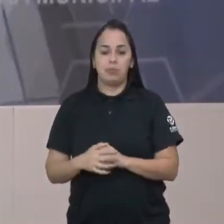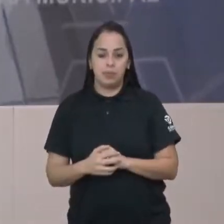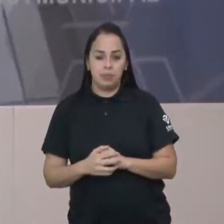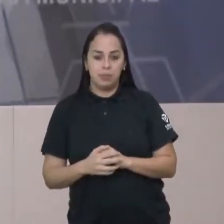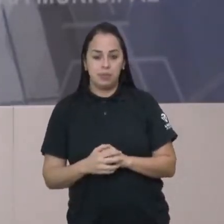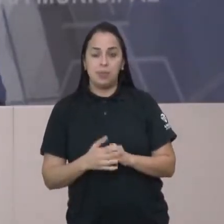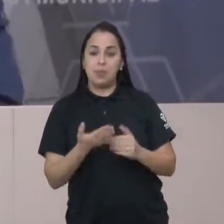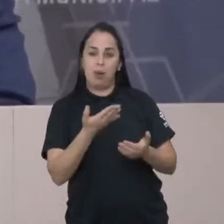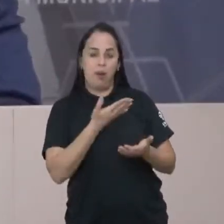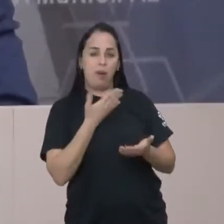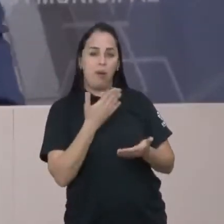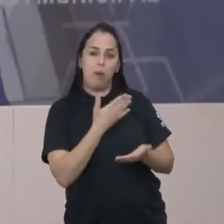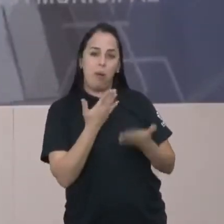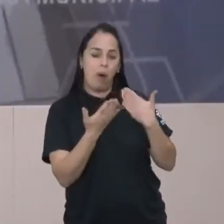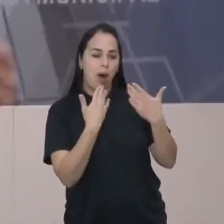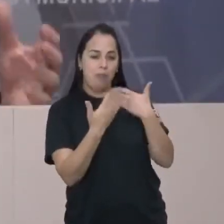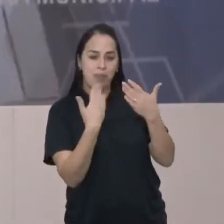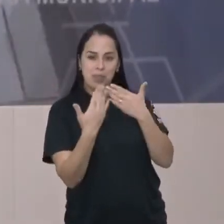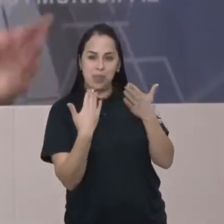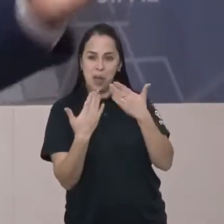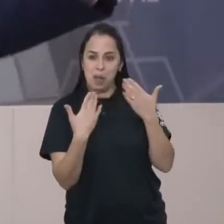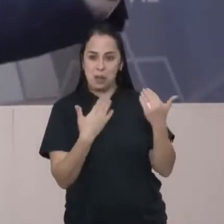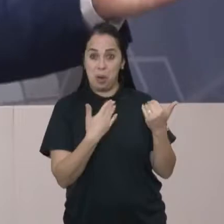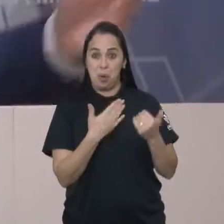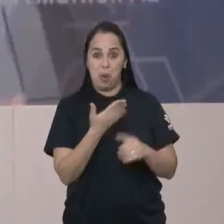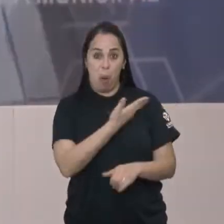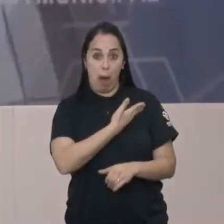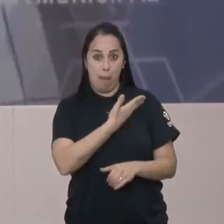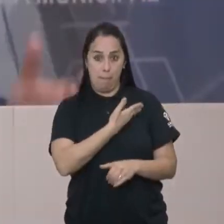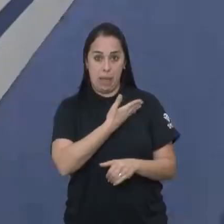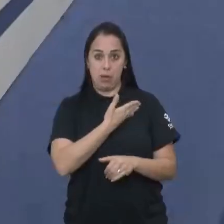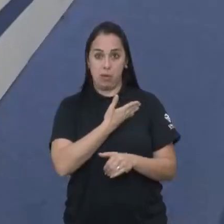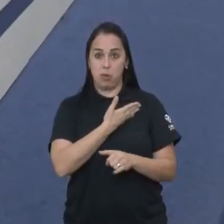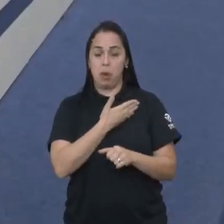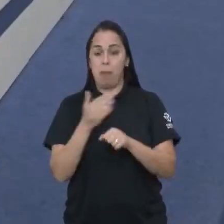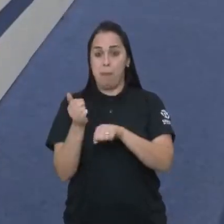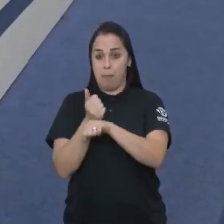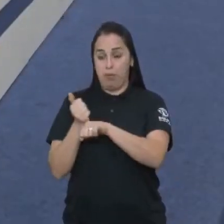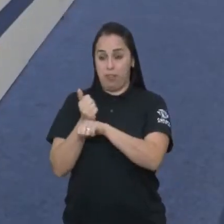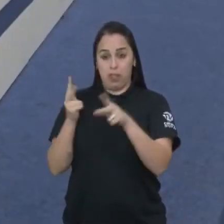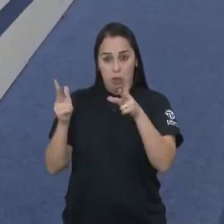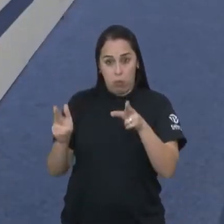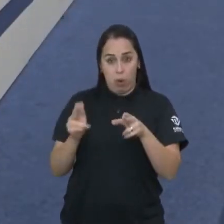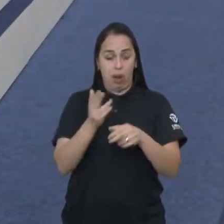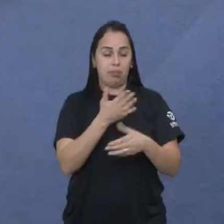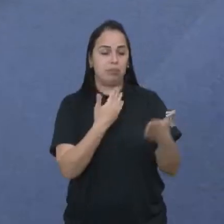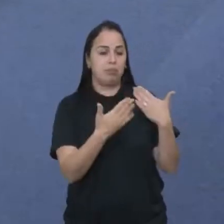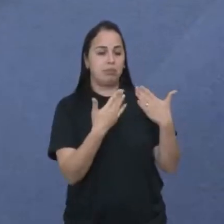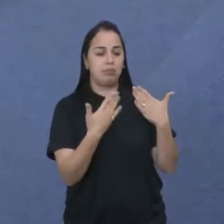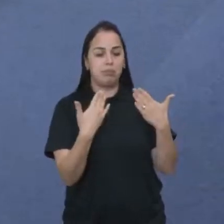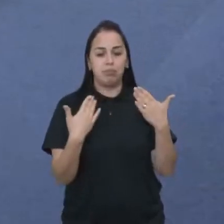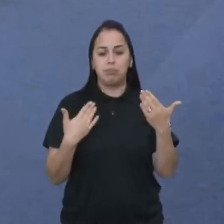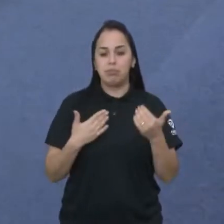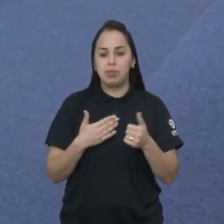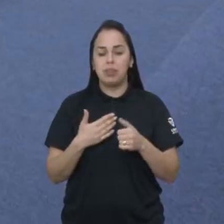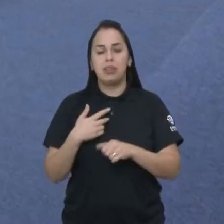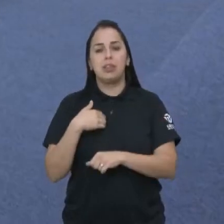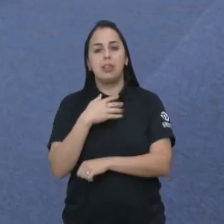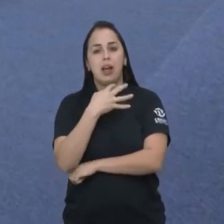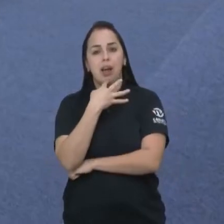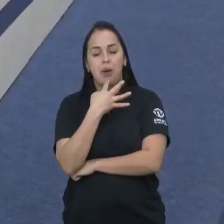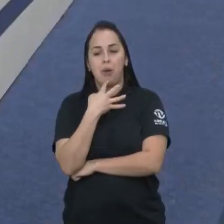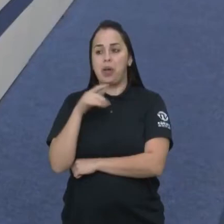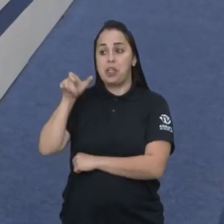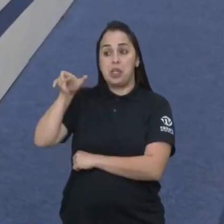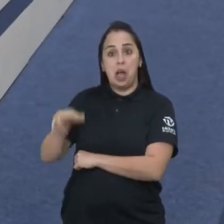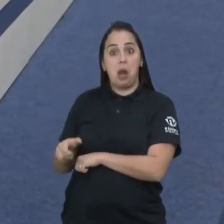com os colegas de profissão, todos aqueles, muitos aqui na mesa, alguns na plateia, eu pude conhecer o doutor